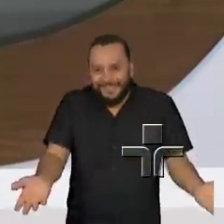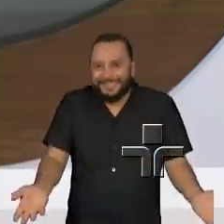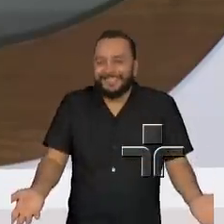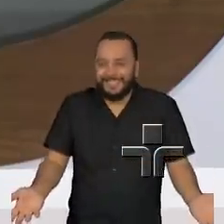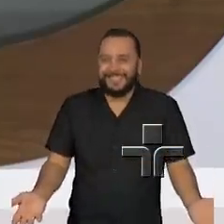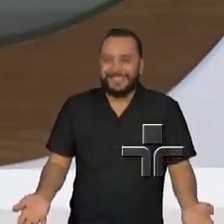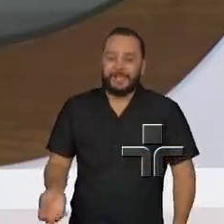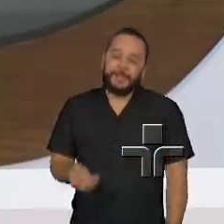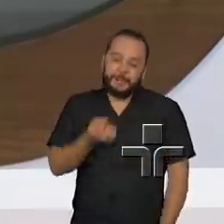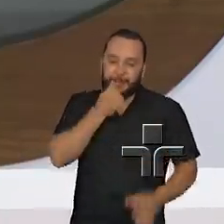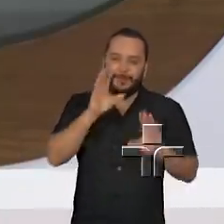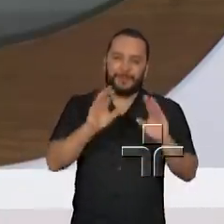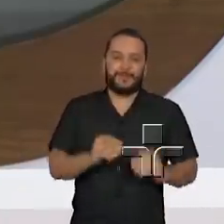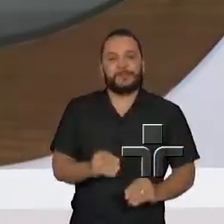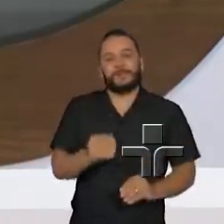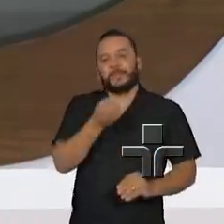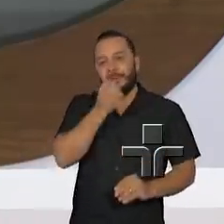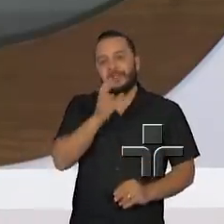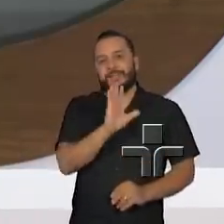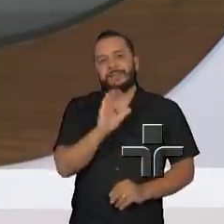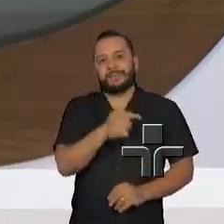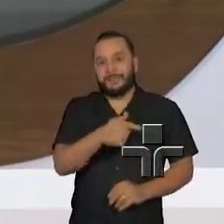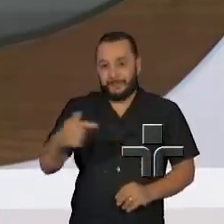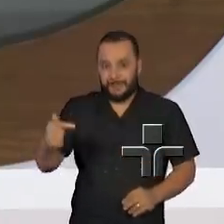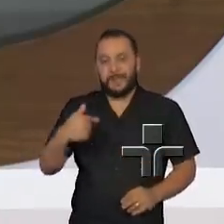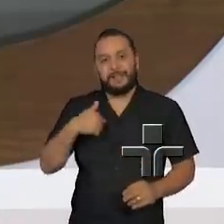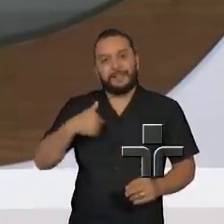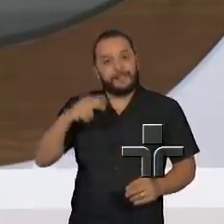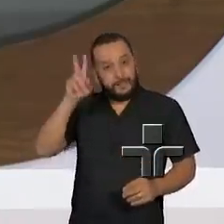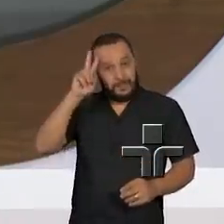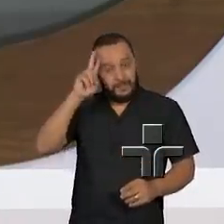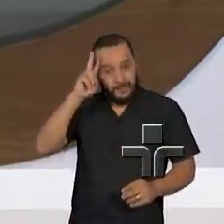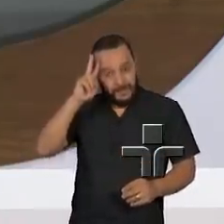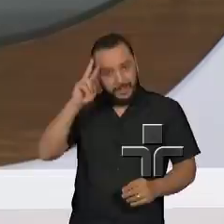Uma boa noite, uma ótima semana e fica o convite. Na próxima